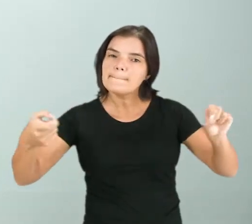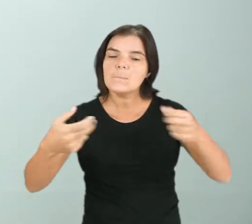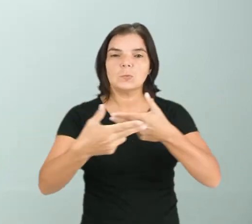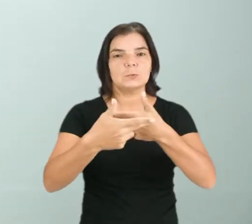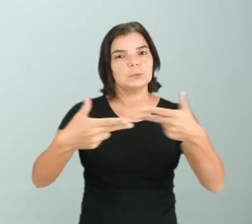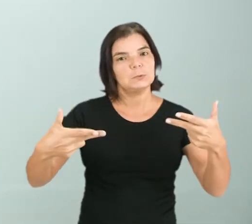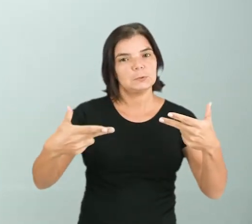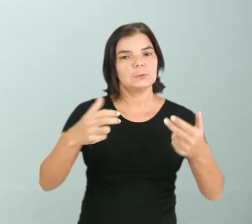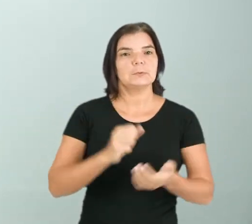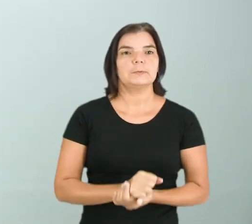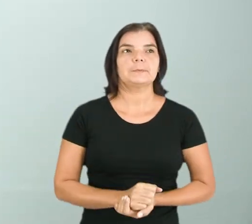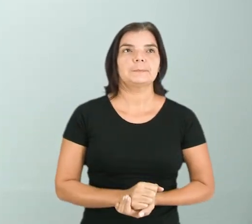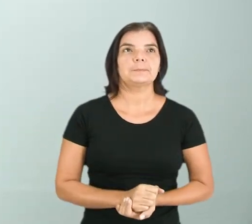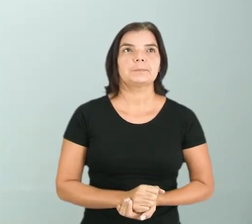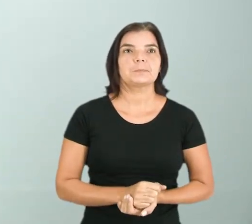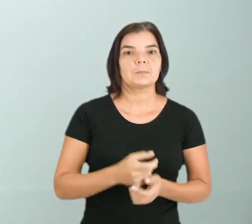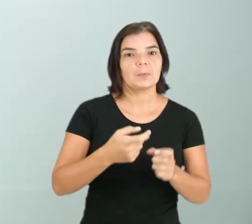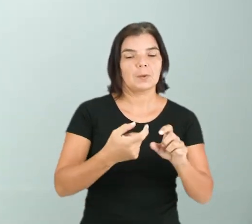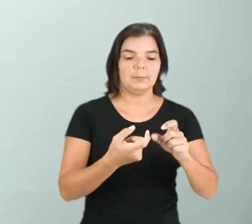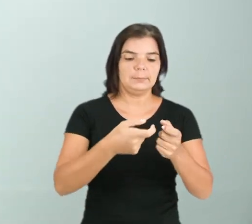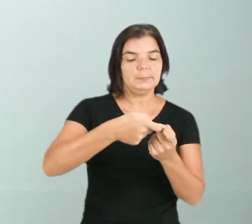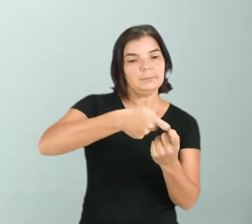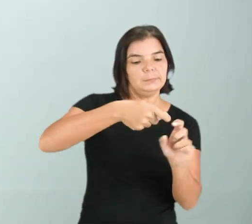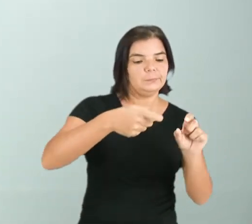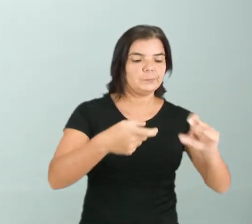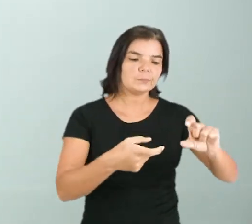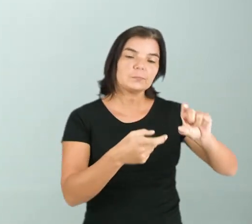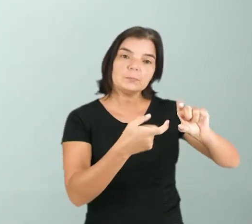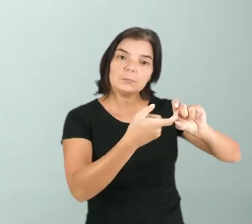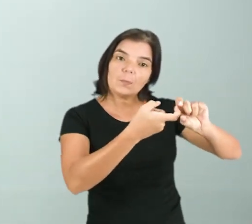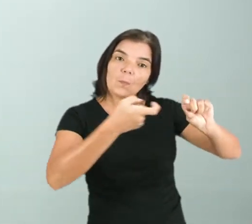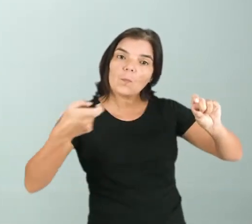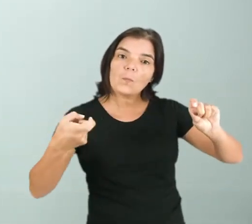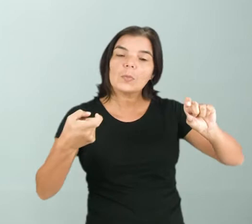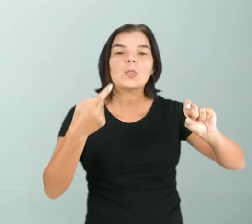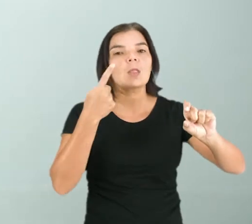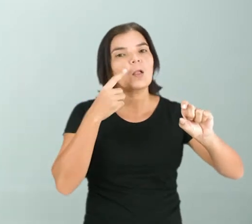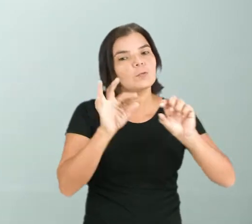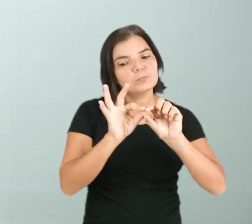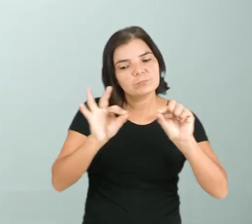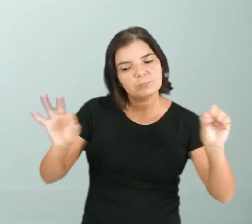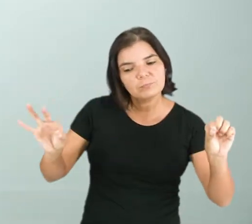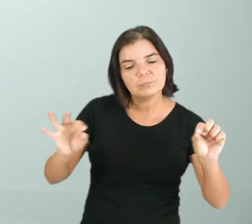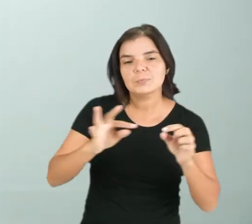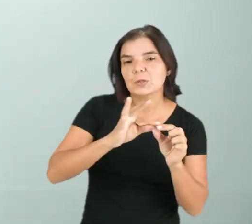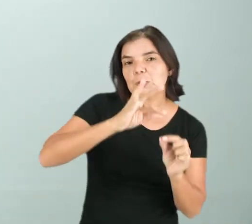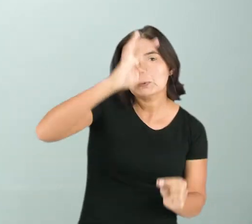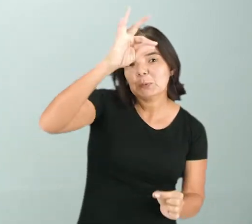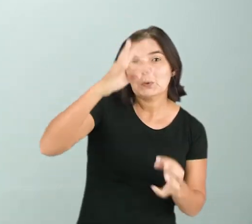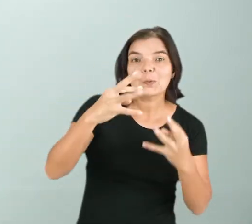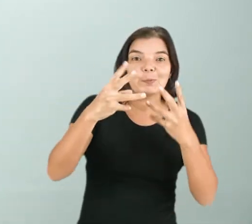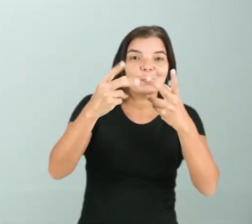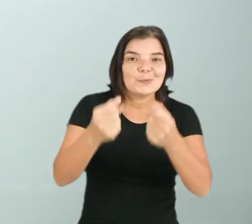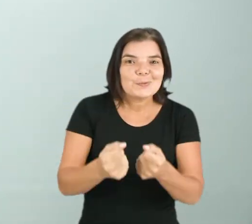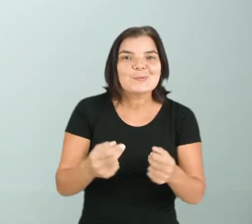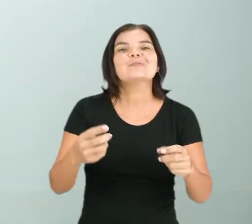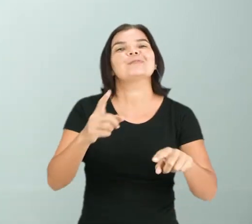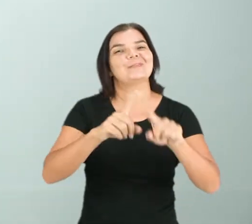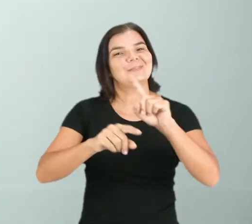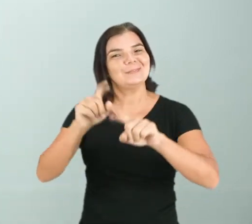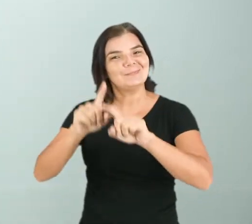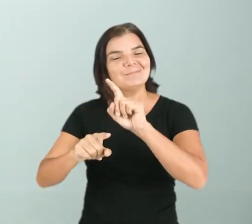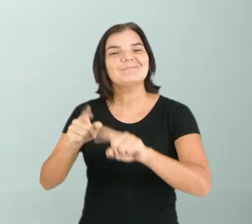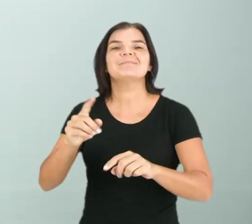coisas. Ó, então apareceu a trena e começou a medir todos, né? Todos foram medidos através